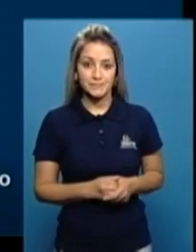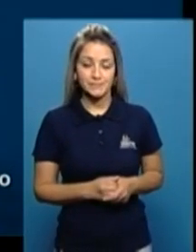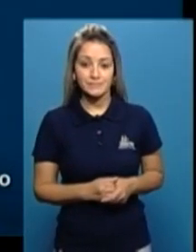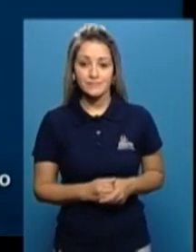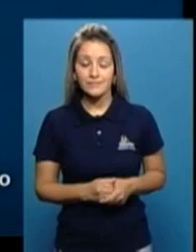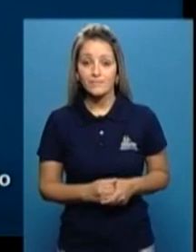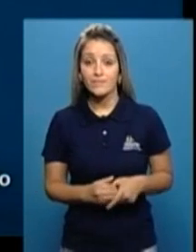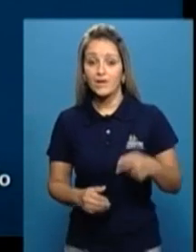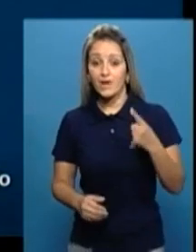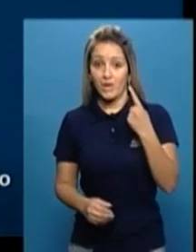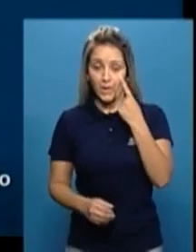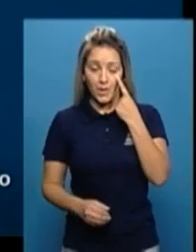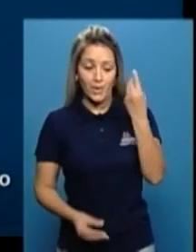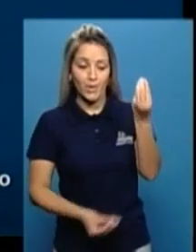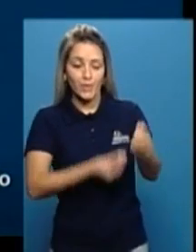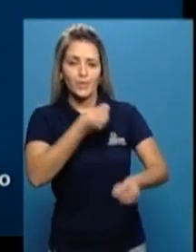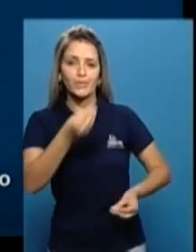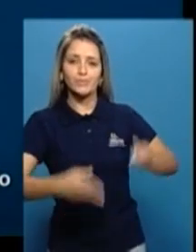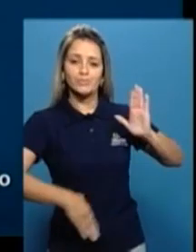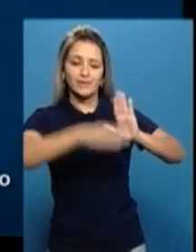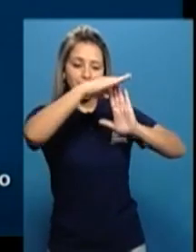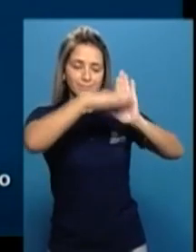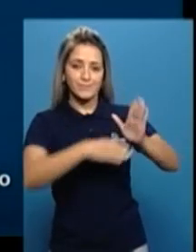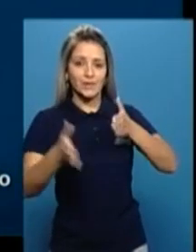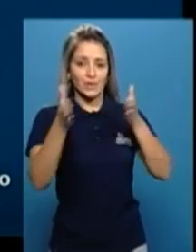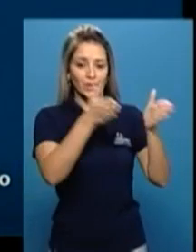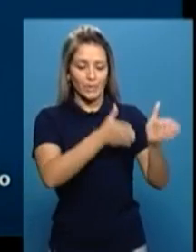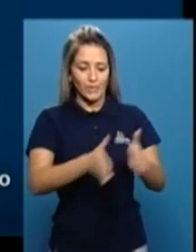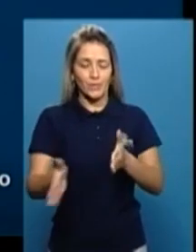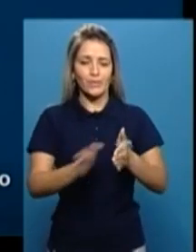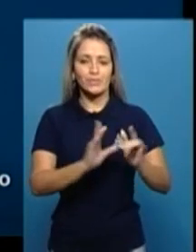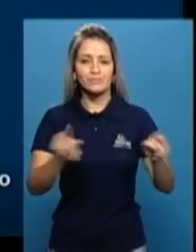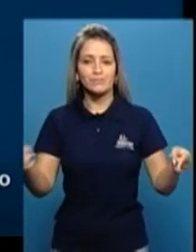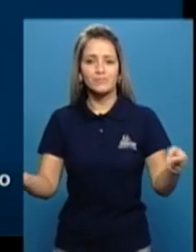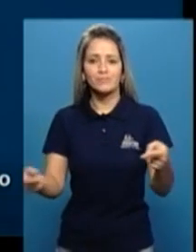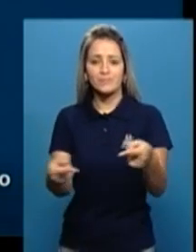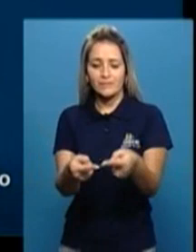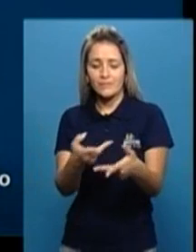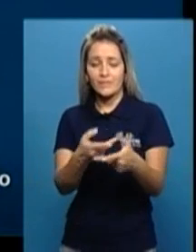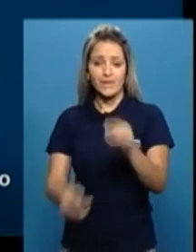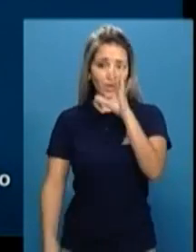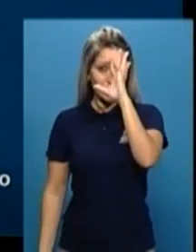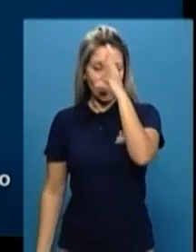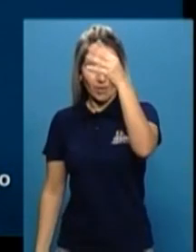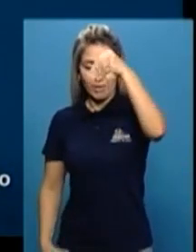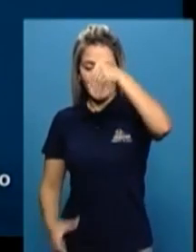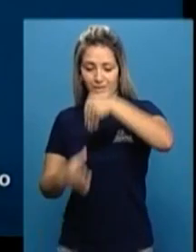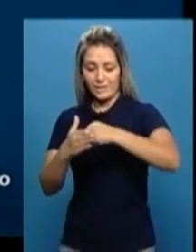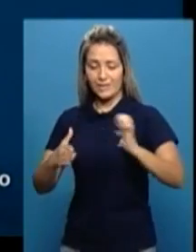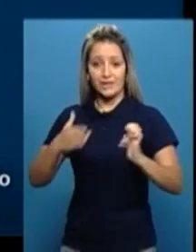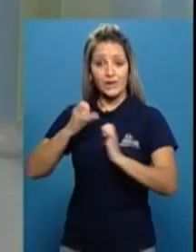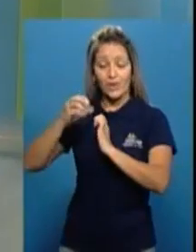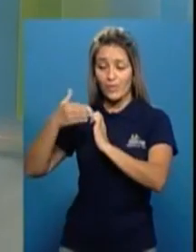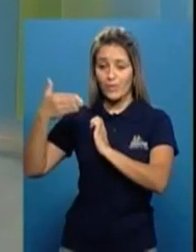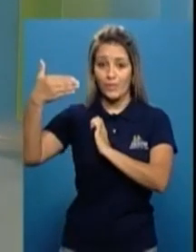A relação de um sistema de produção com os fatores internos e externos